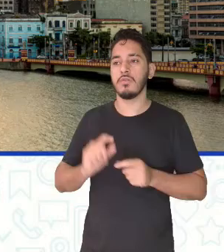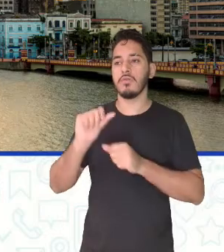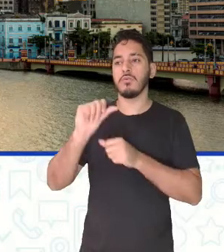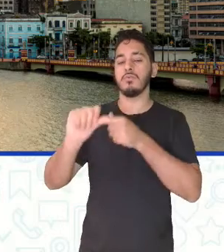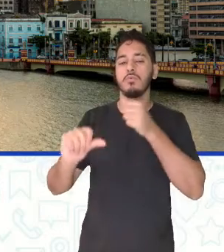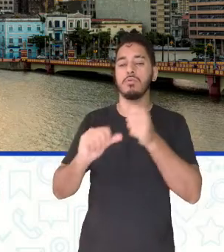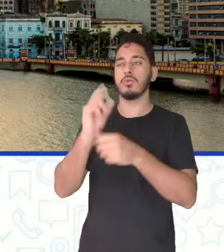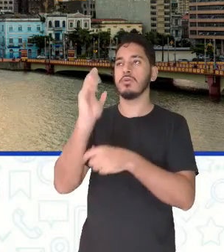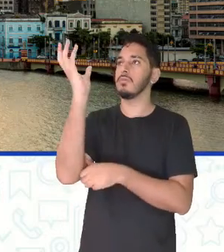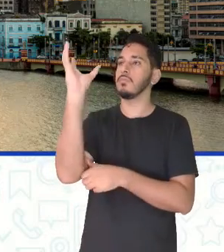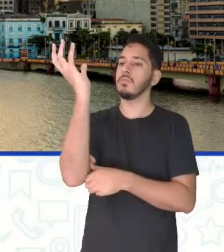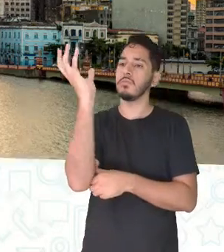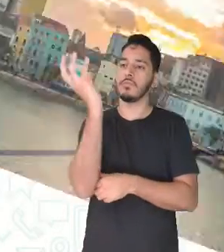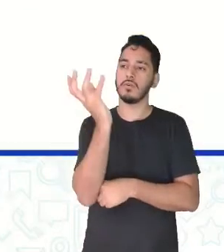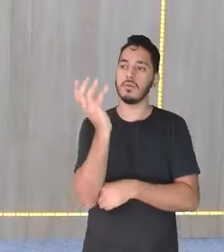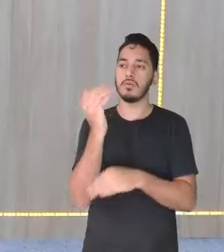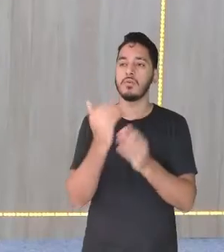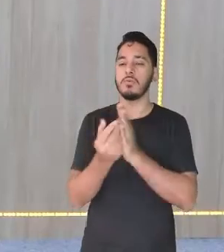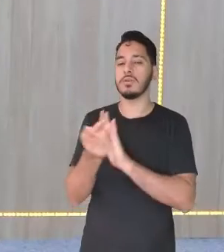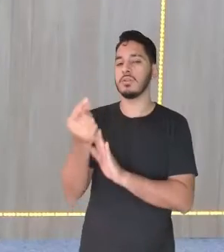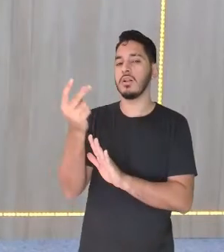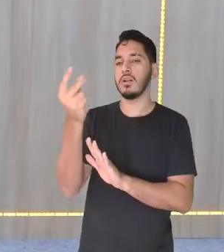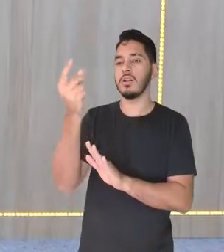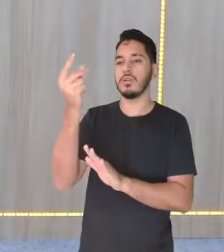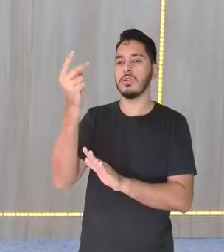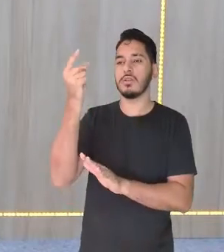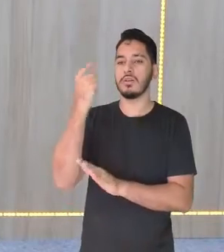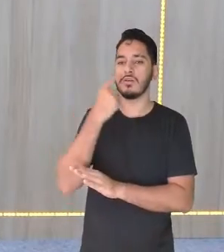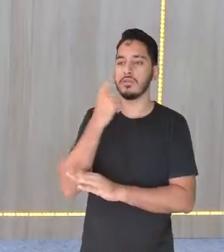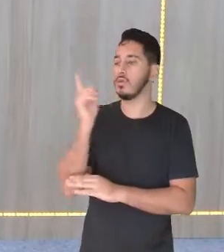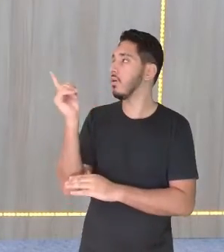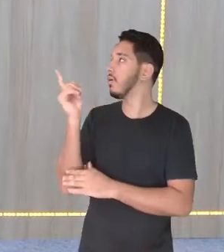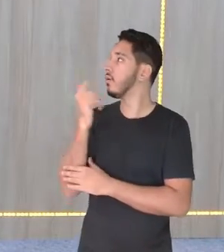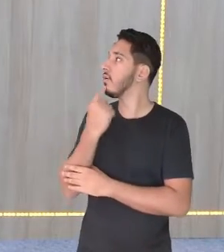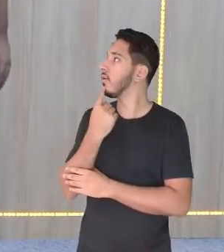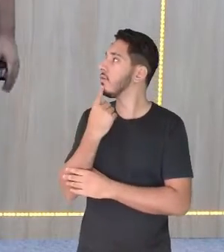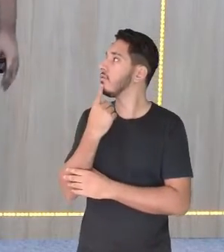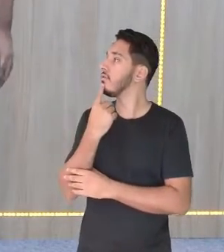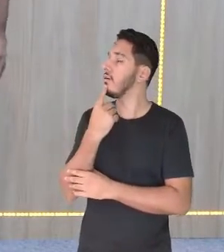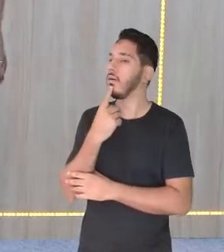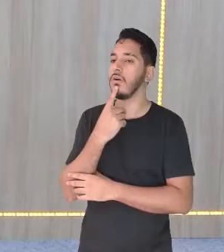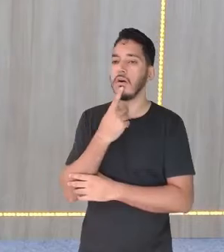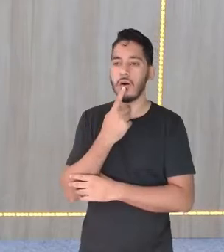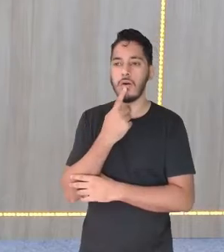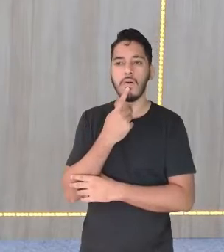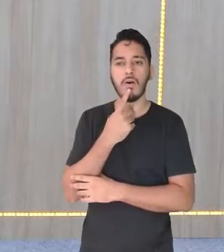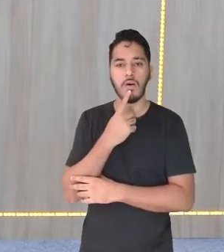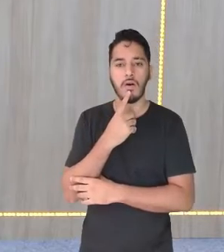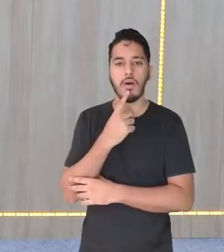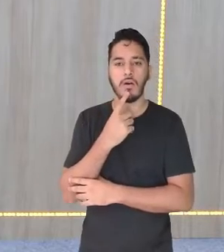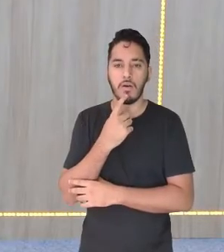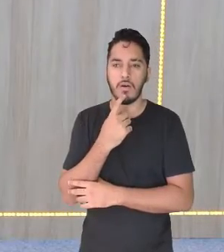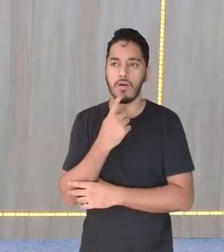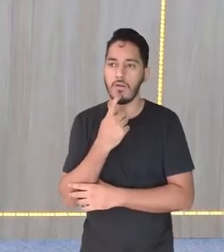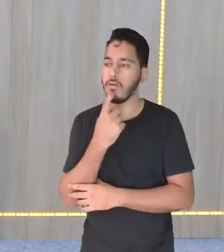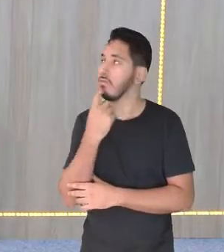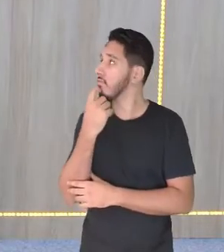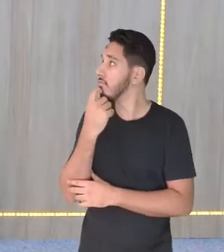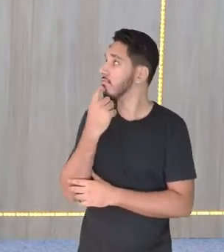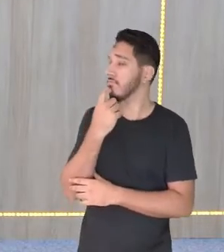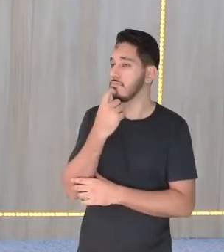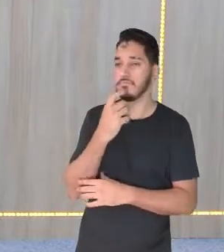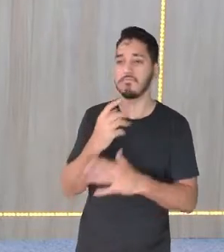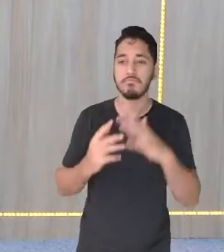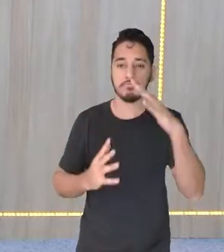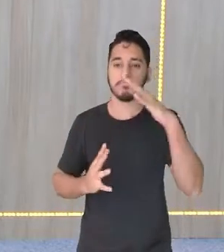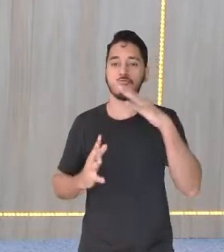os ambientes, né? Começa bem lá atrás, a questão bem mais retrógrada, né? Eita! Menino, esse desenho é top,